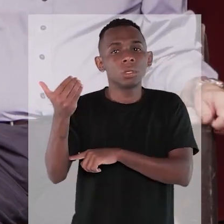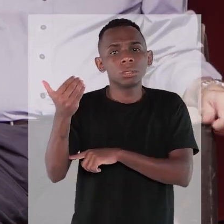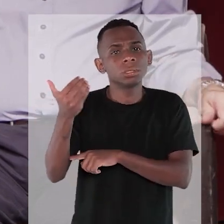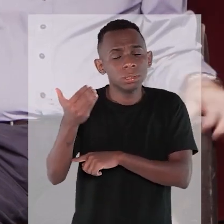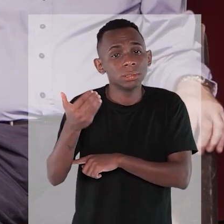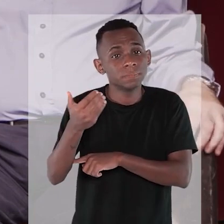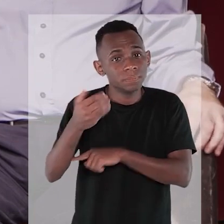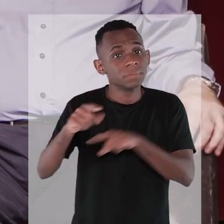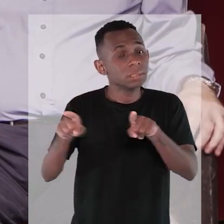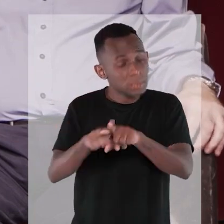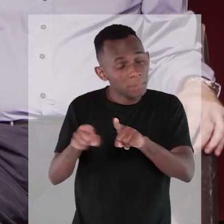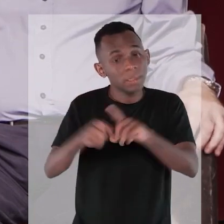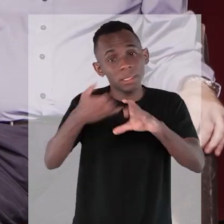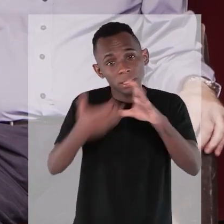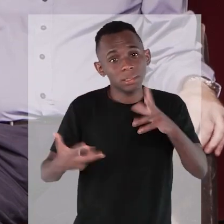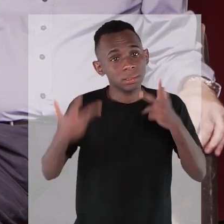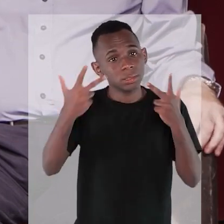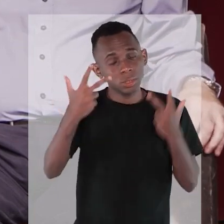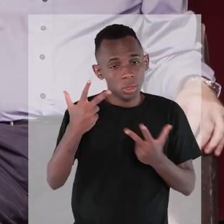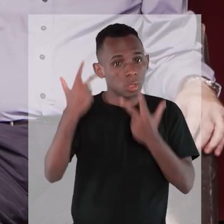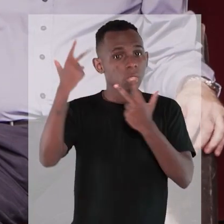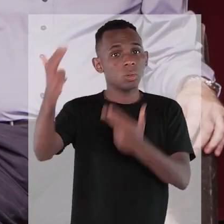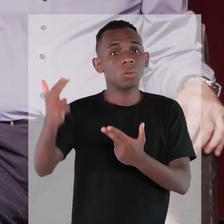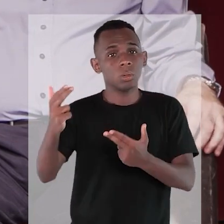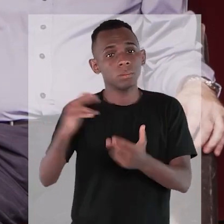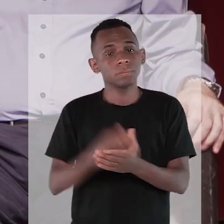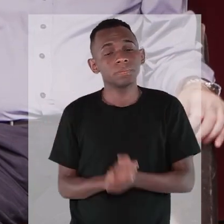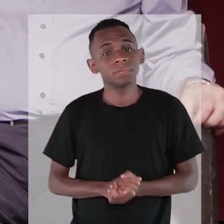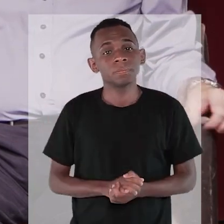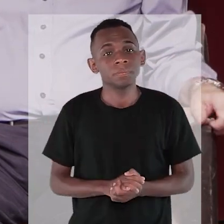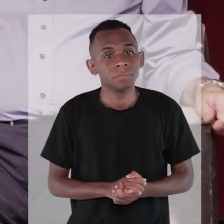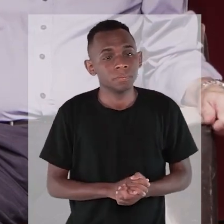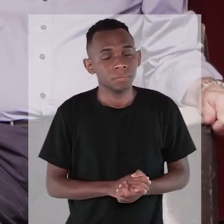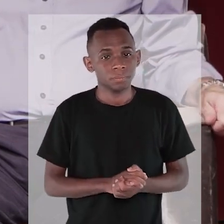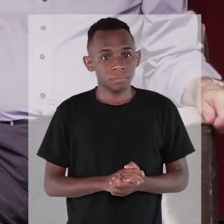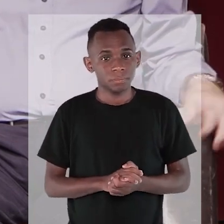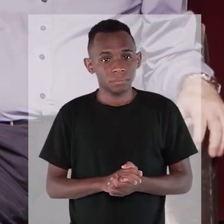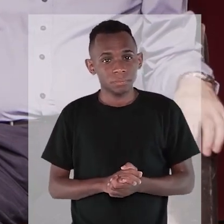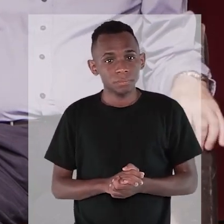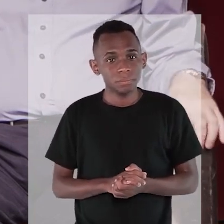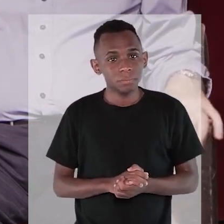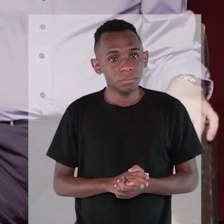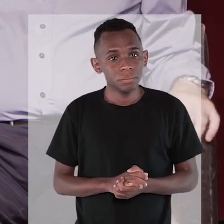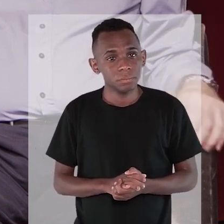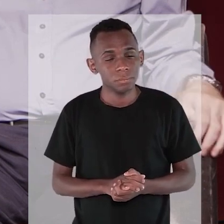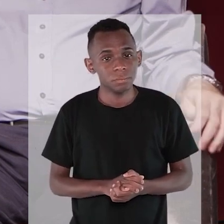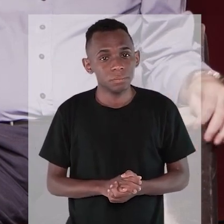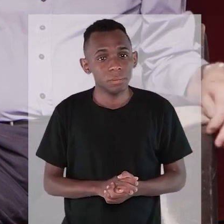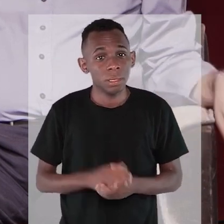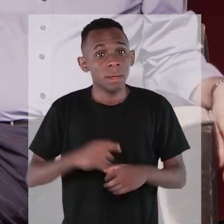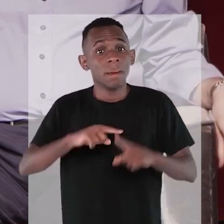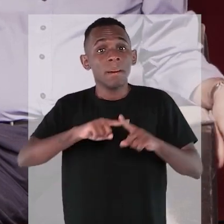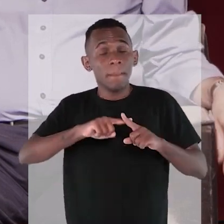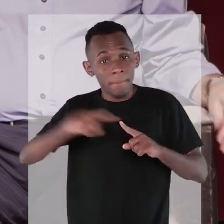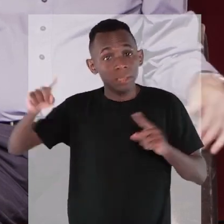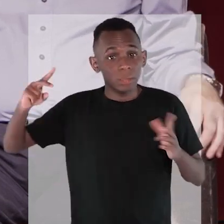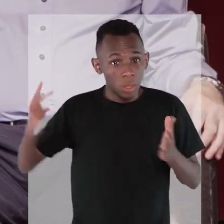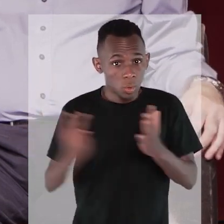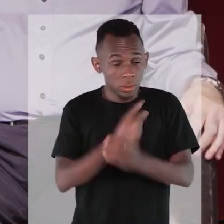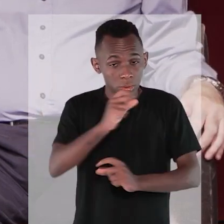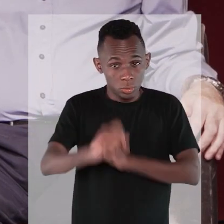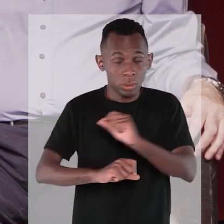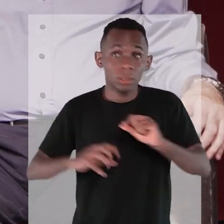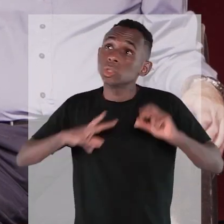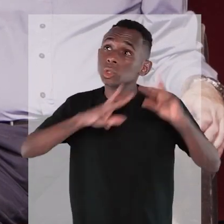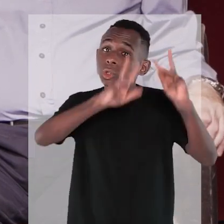poloneses, enfim, o Modi na Índia, o Trump nos Estados Unidos, que graças a Deus não está mais. Mas o fato é que todas essas